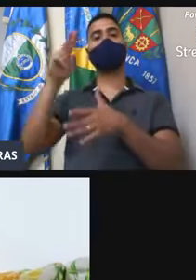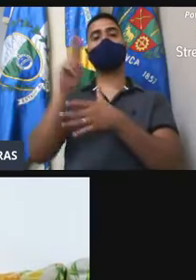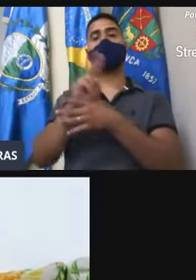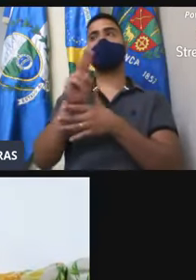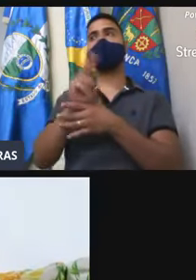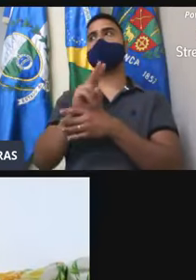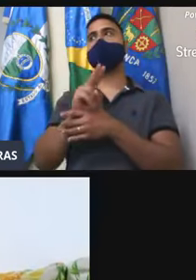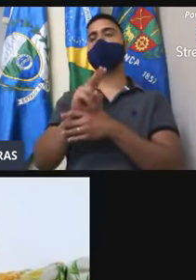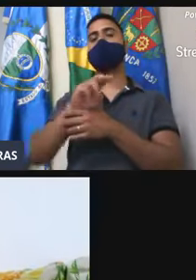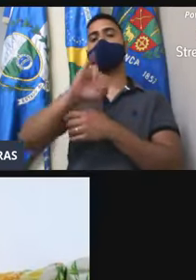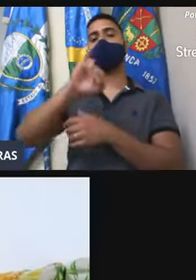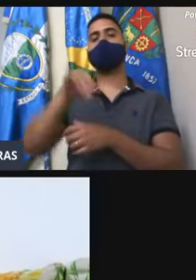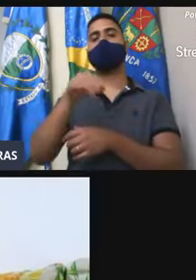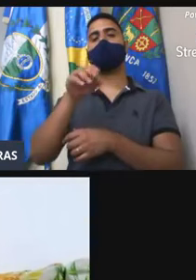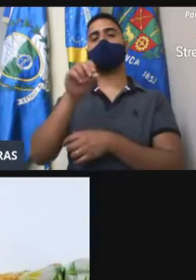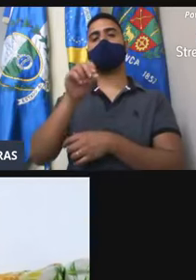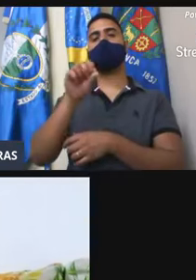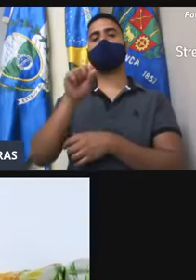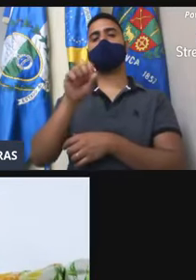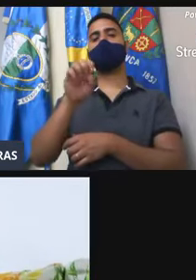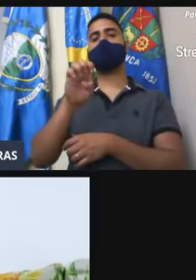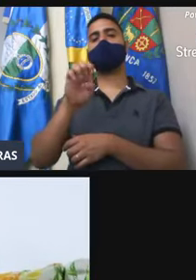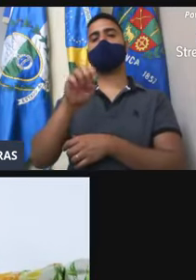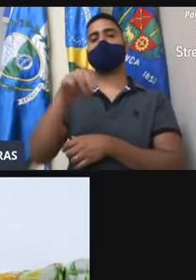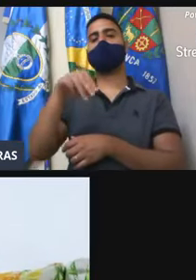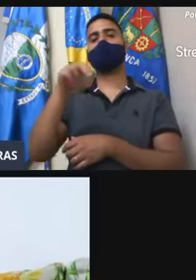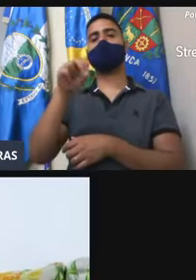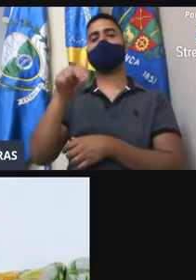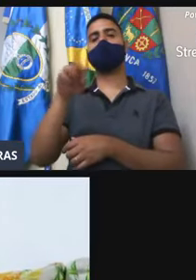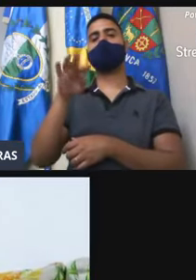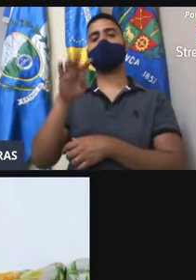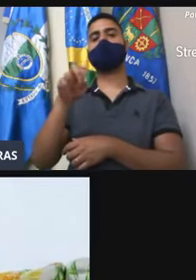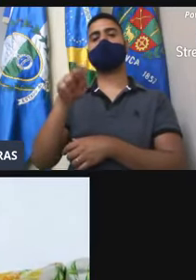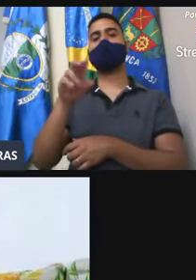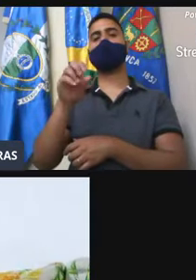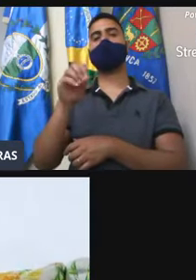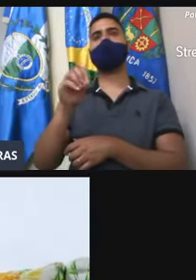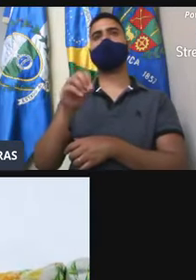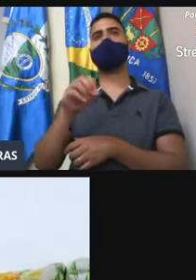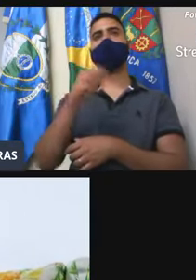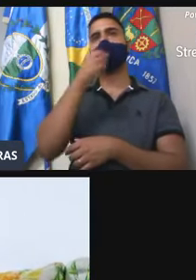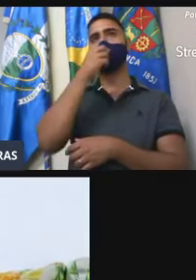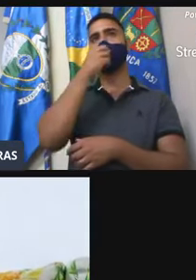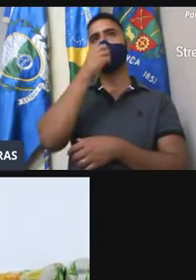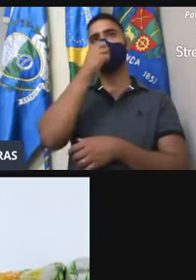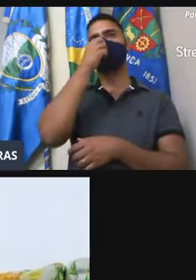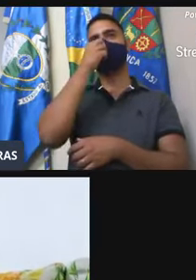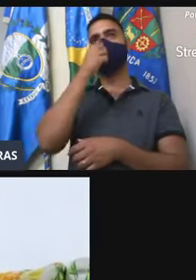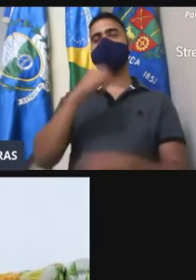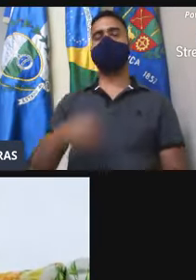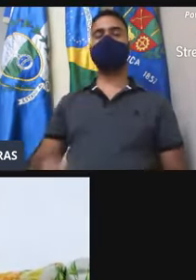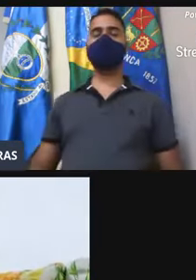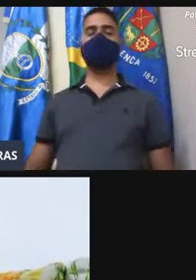senhor José Montenegro Martins. Votação 2/3. David Nogueira.